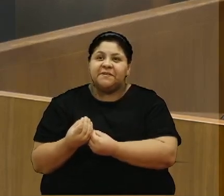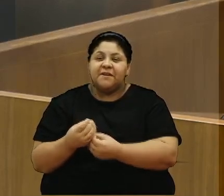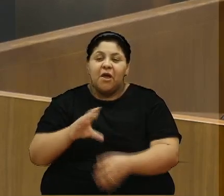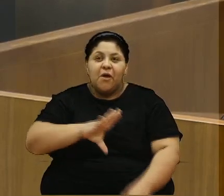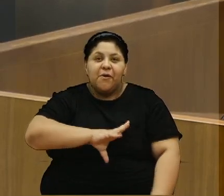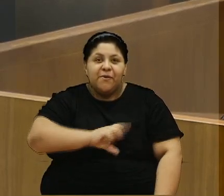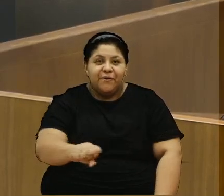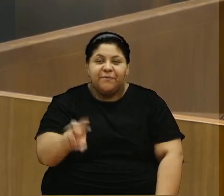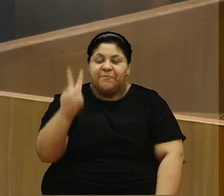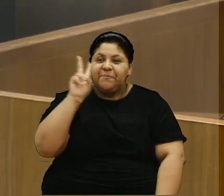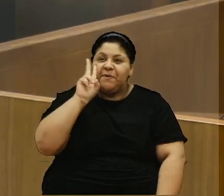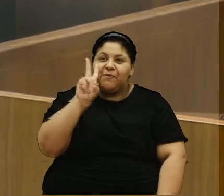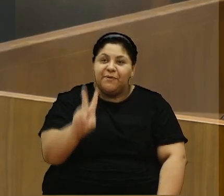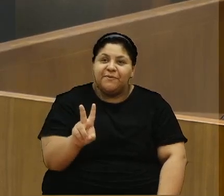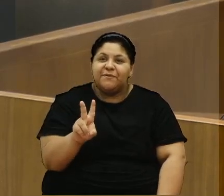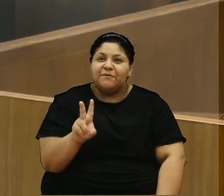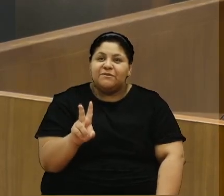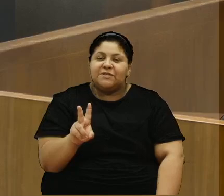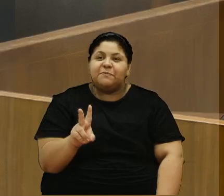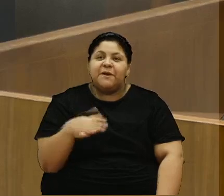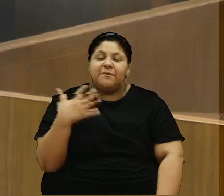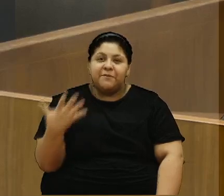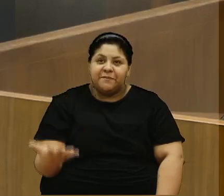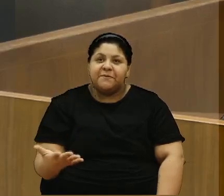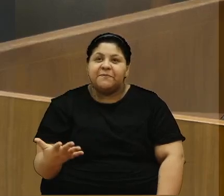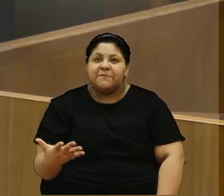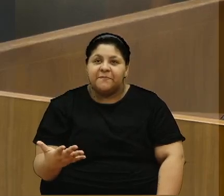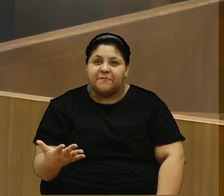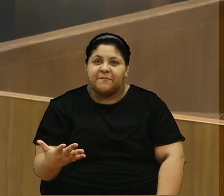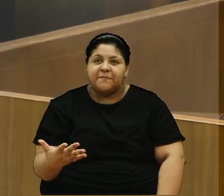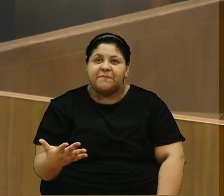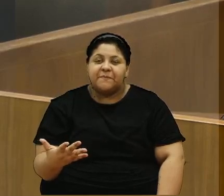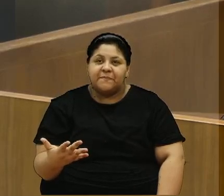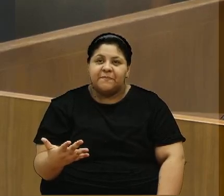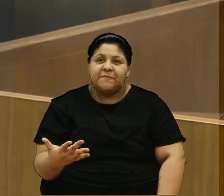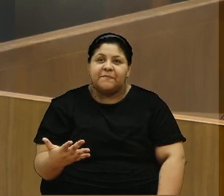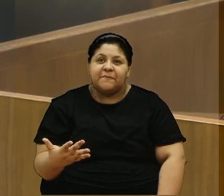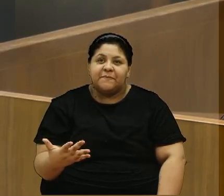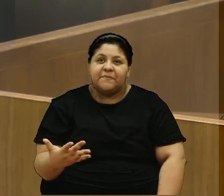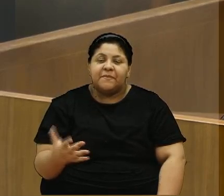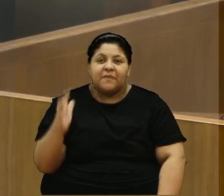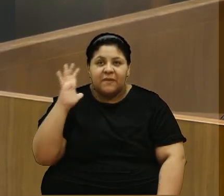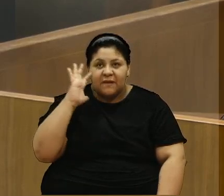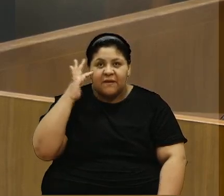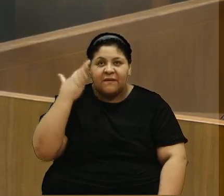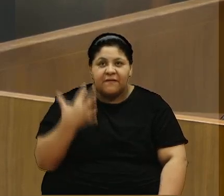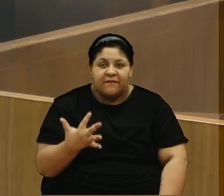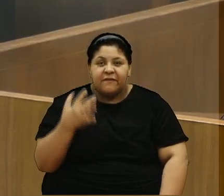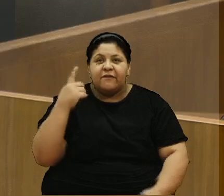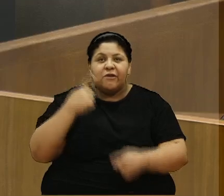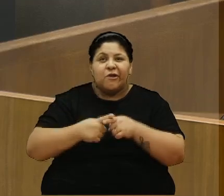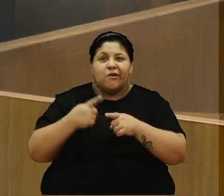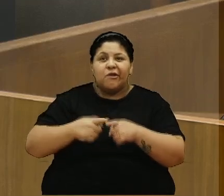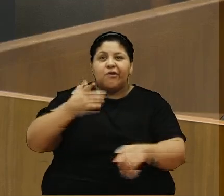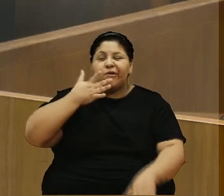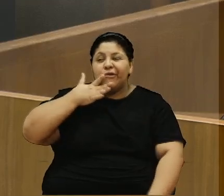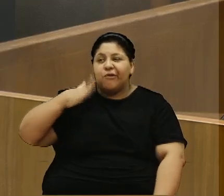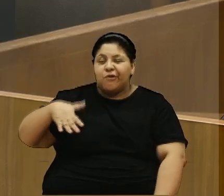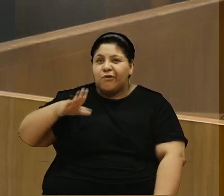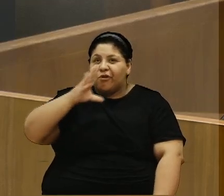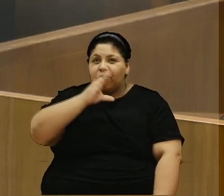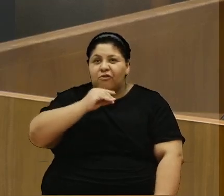que a gente vê por aí, que muitas vezes não são identificados como suicídios, acontecem porque as crianças, os